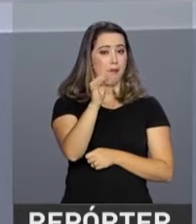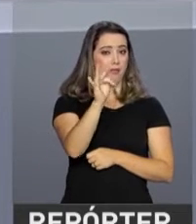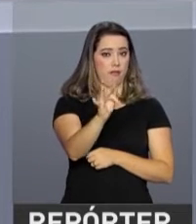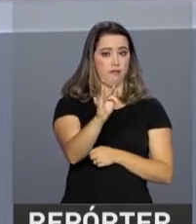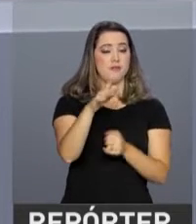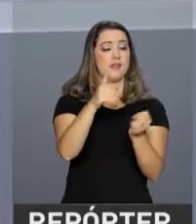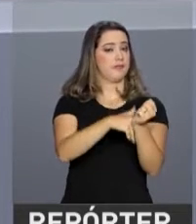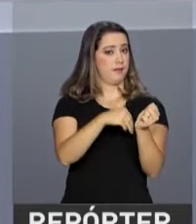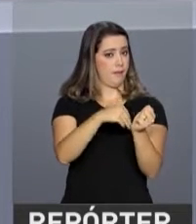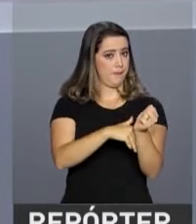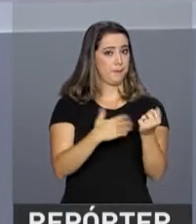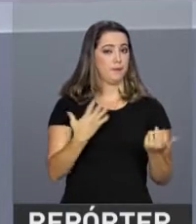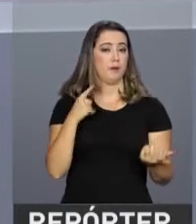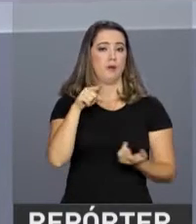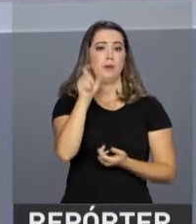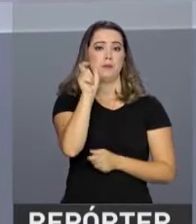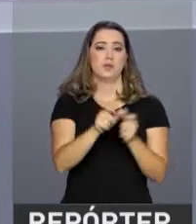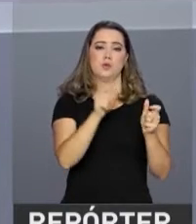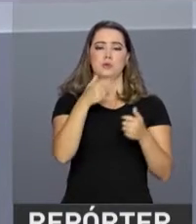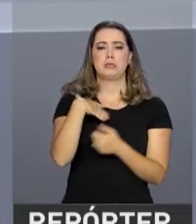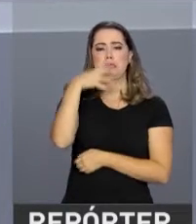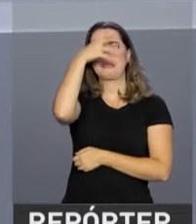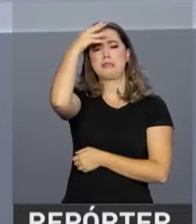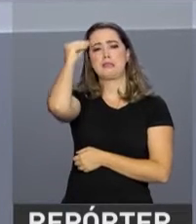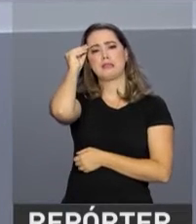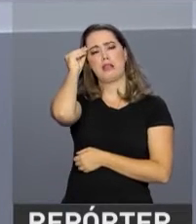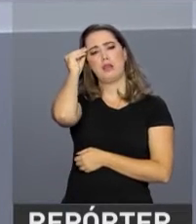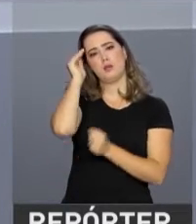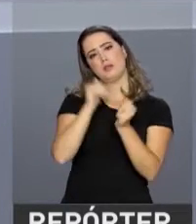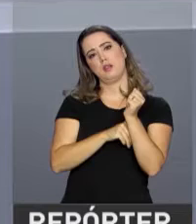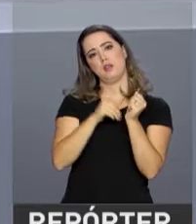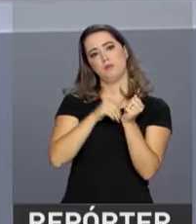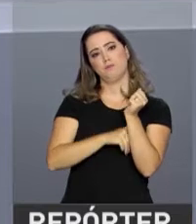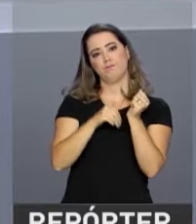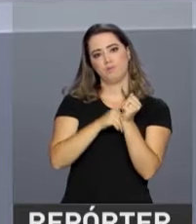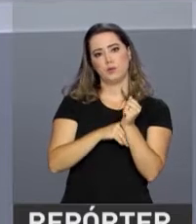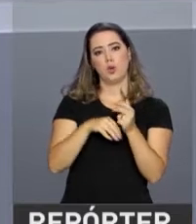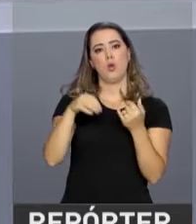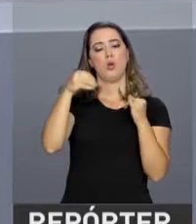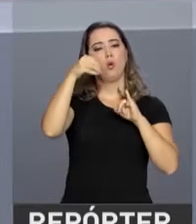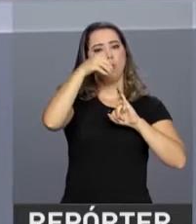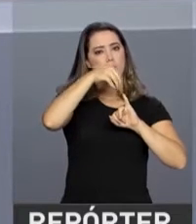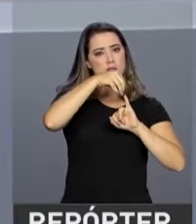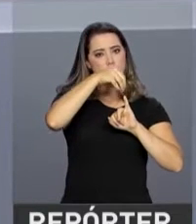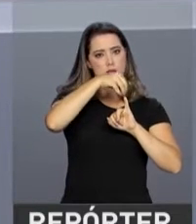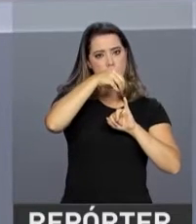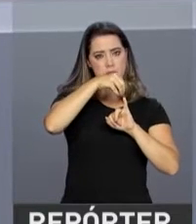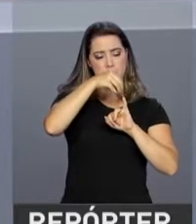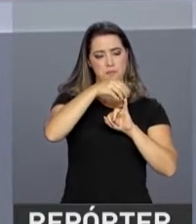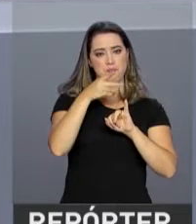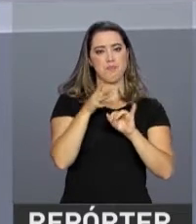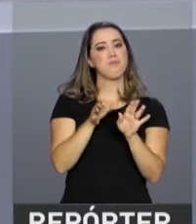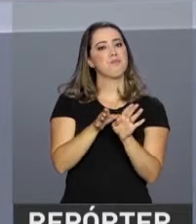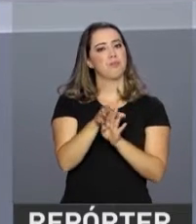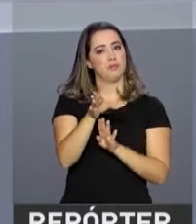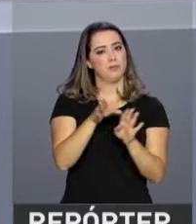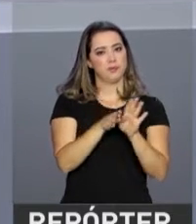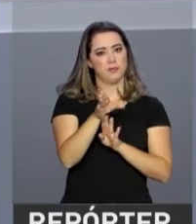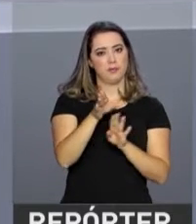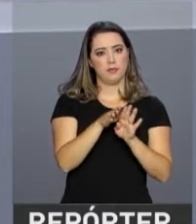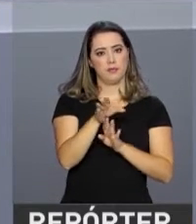na inscrição para aqueles que esqueceram a senha o instituto nacional de estudos e pesquisas educacionais anísio teixeira